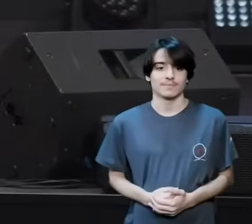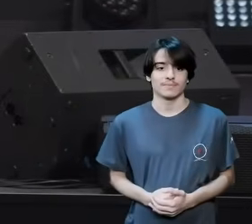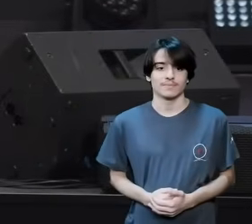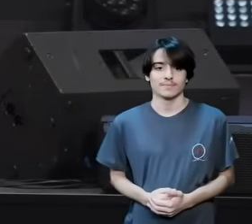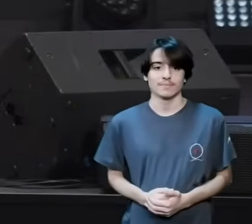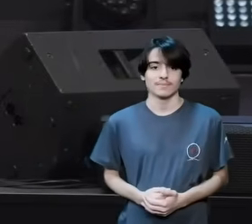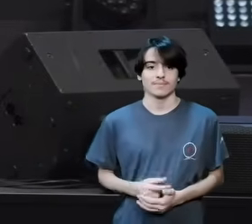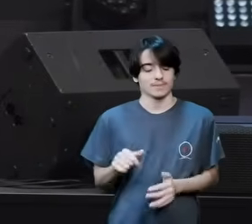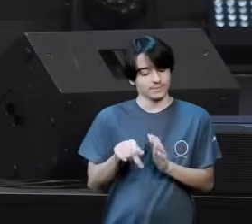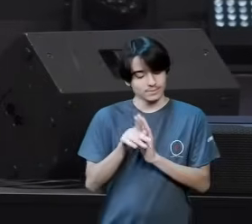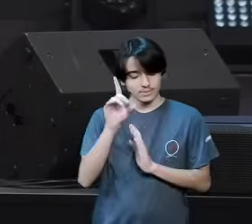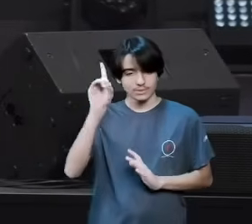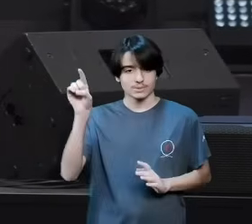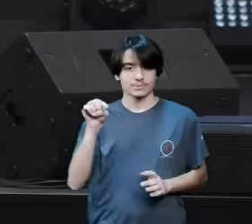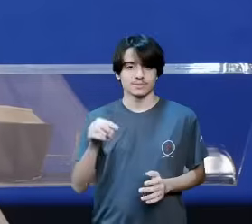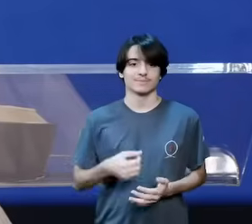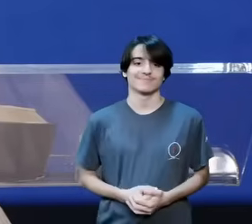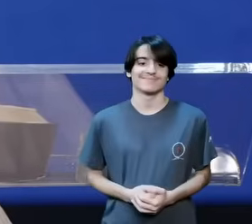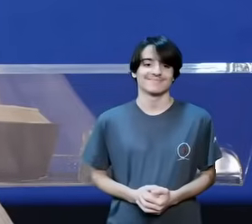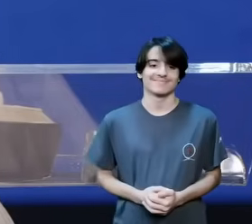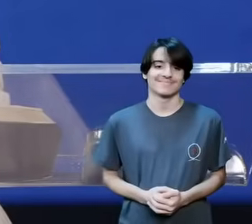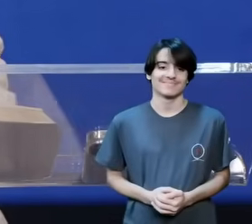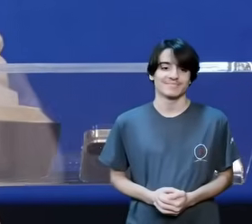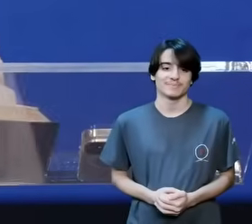É de Deus isso aqui agora.